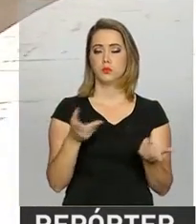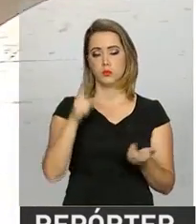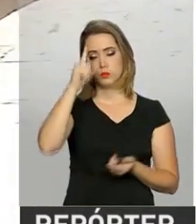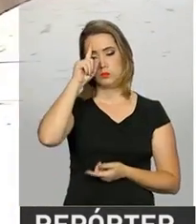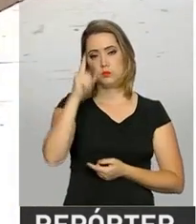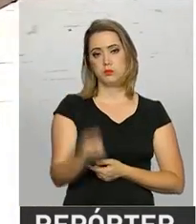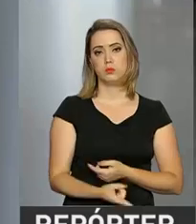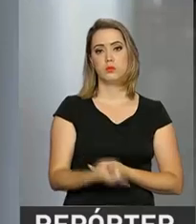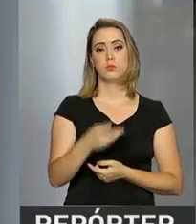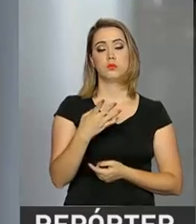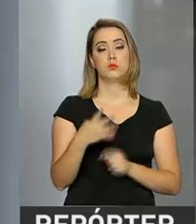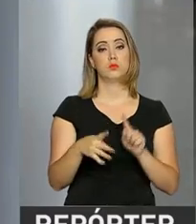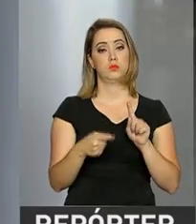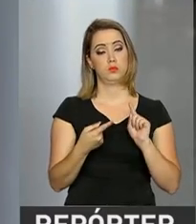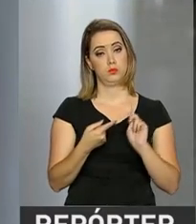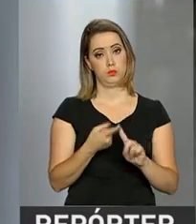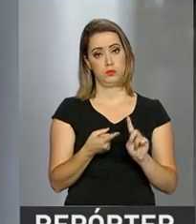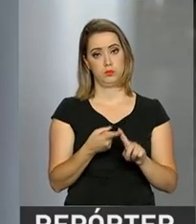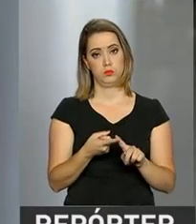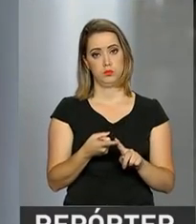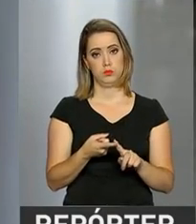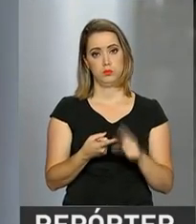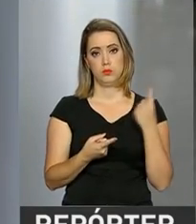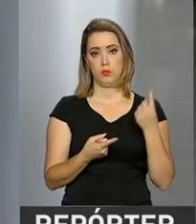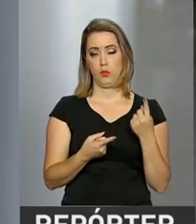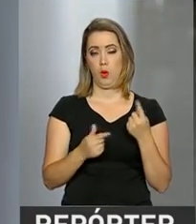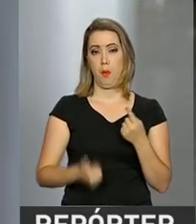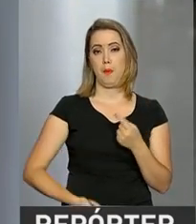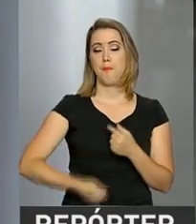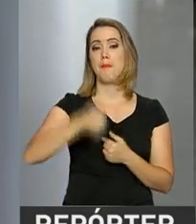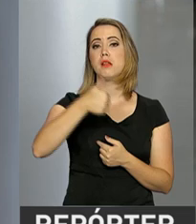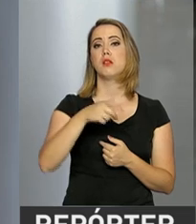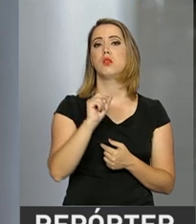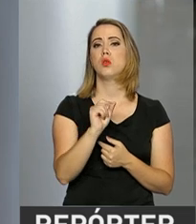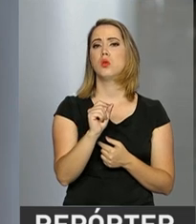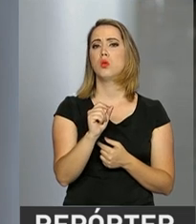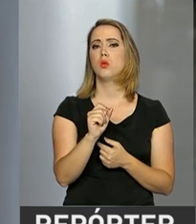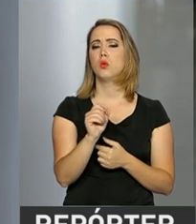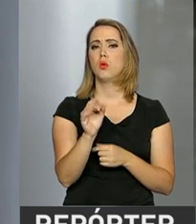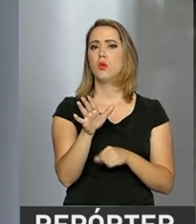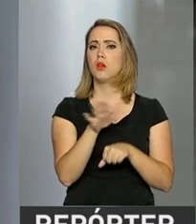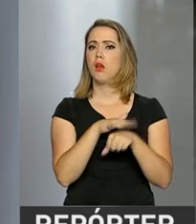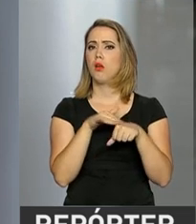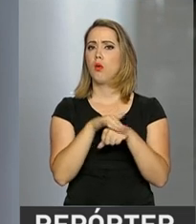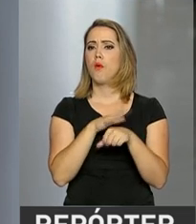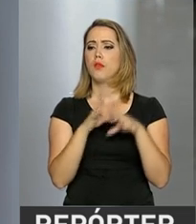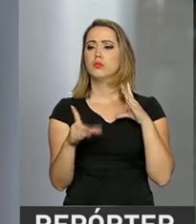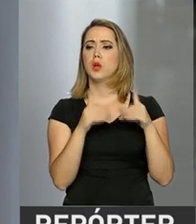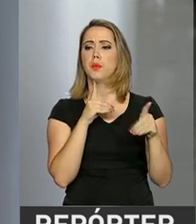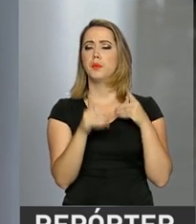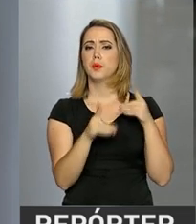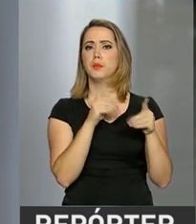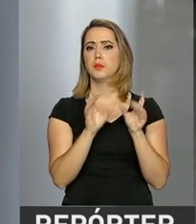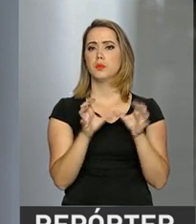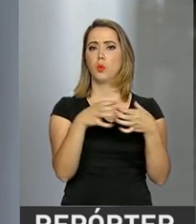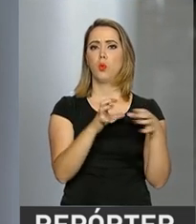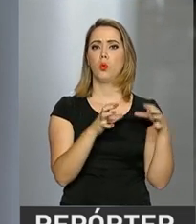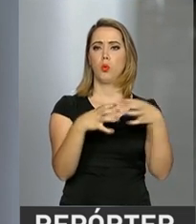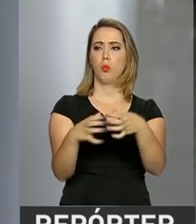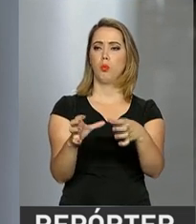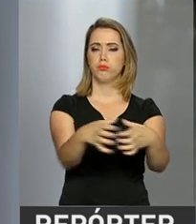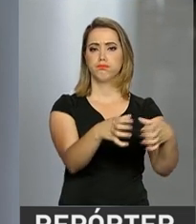durante esta reunião uma delas é aprimorar a interlocução Entre esses diferentes órgãos e